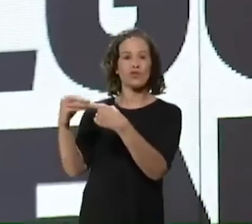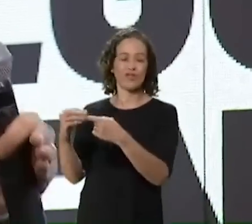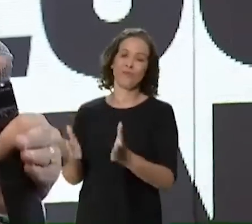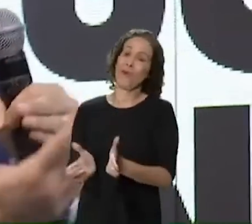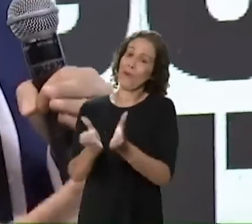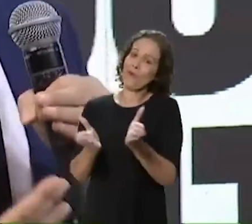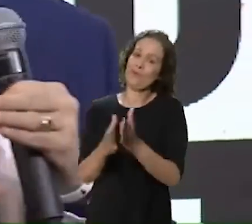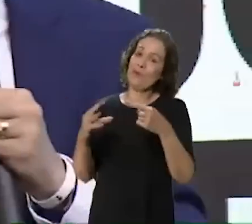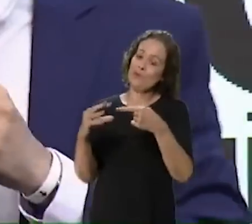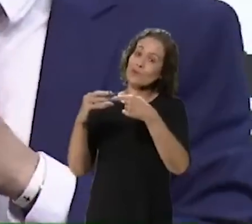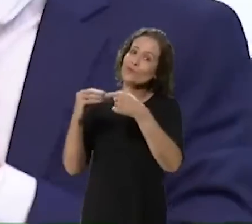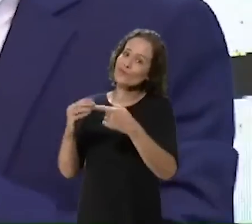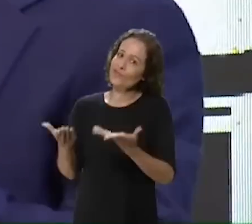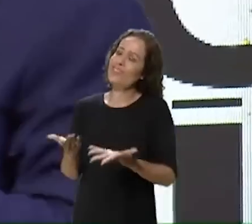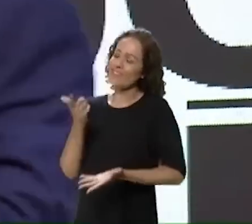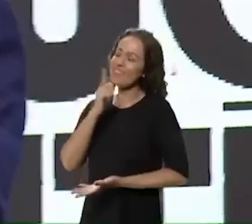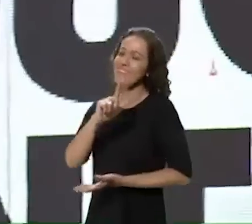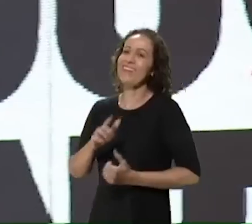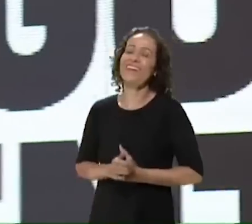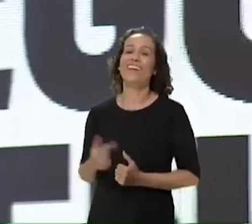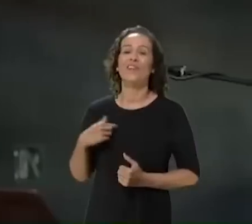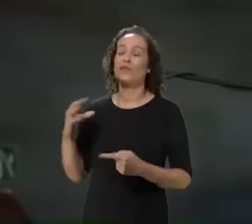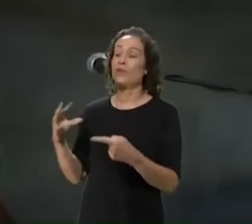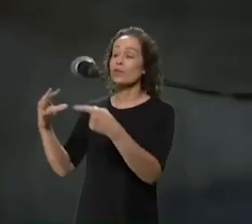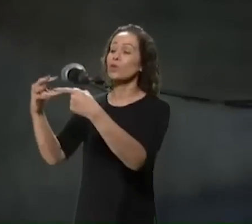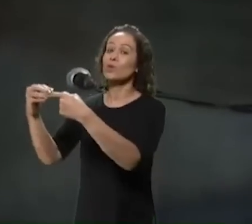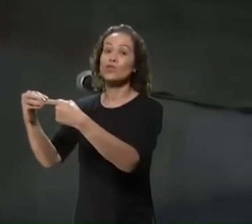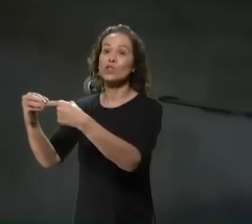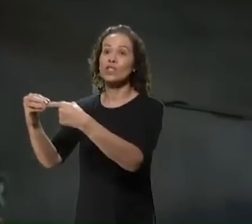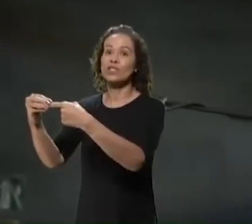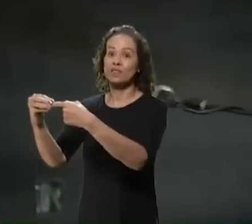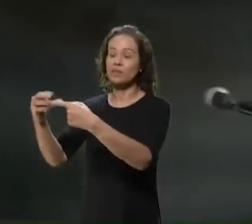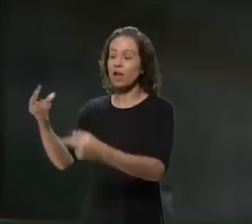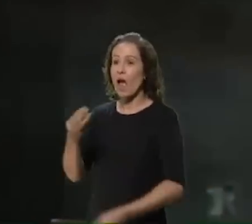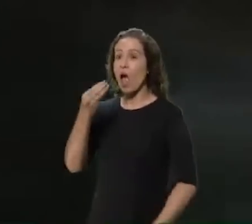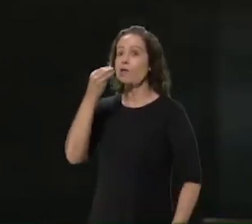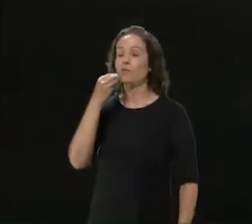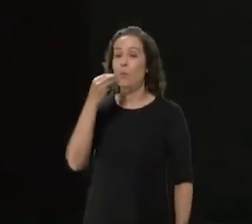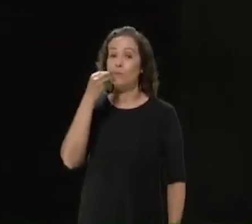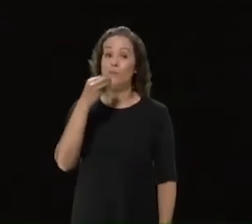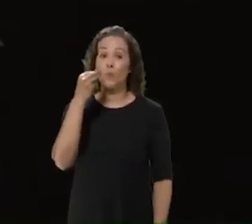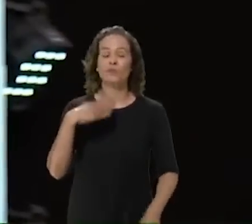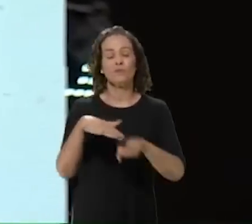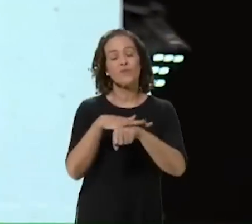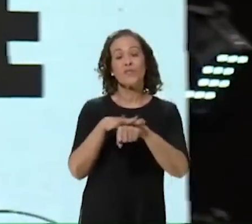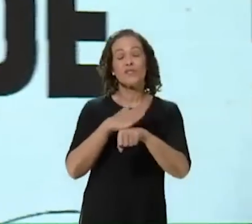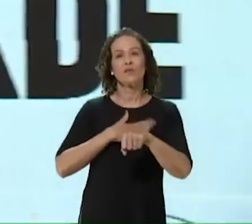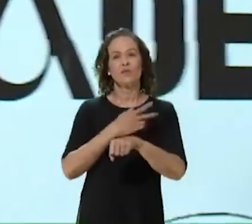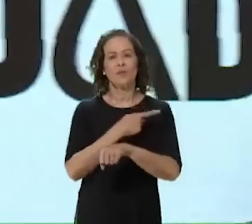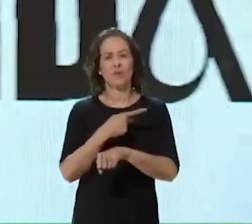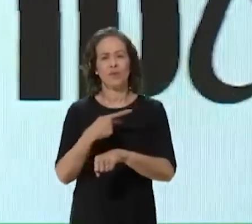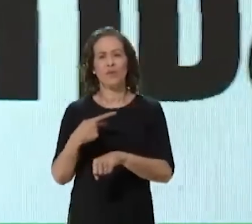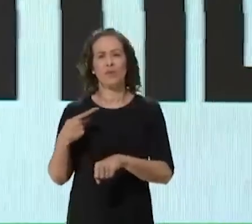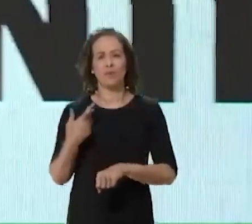coxinha, já é uma outra coisa. Eu fui na coxinha e vapo, comi a coxinha conversando com meus amigos, pastor. Nisso eu senti